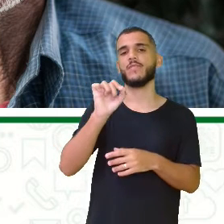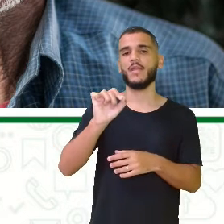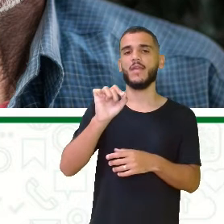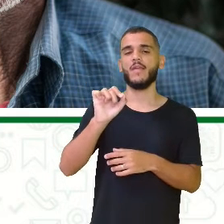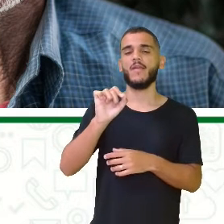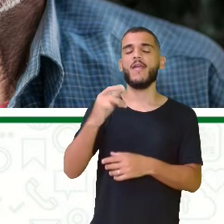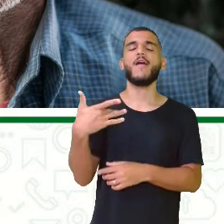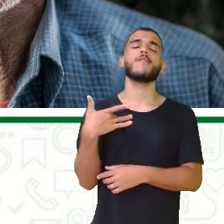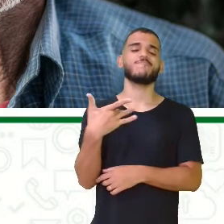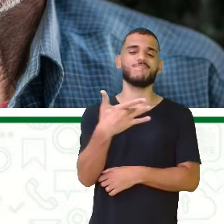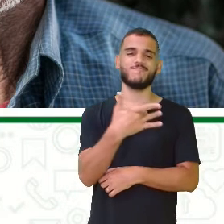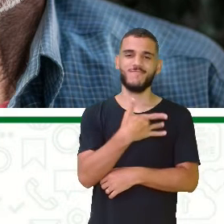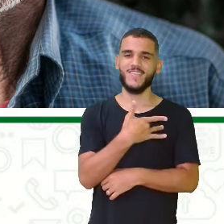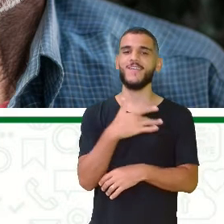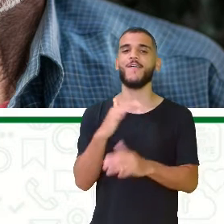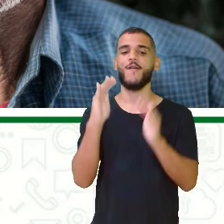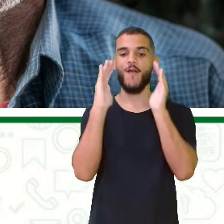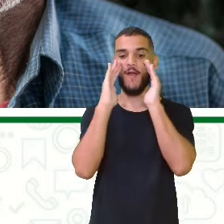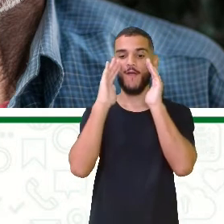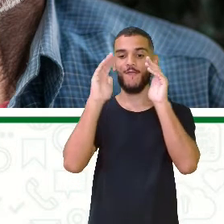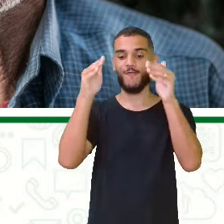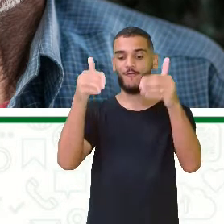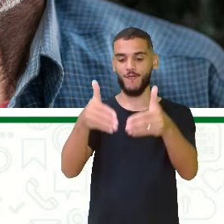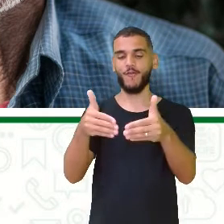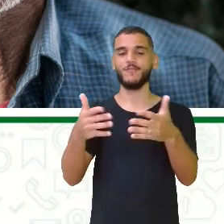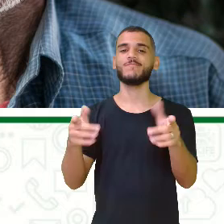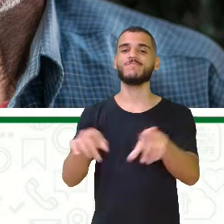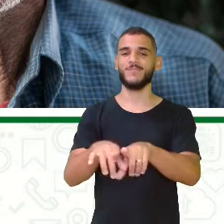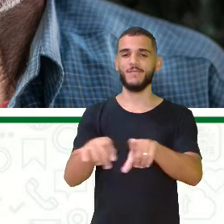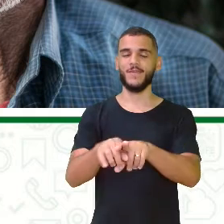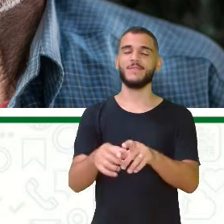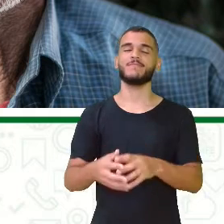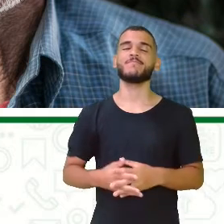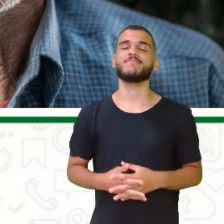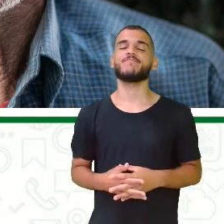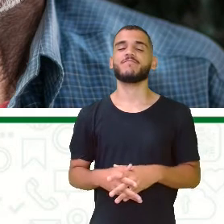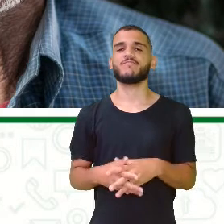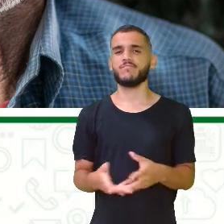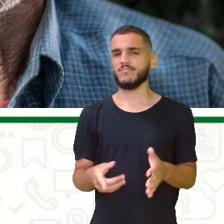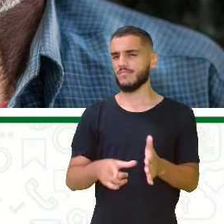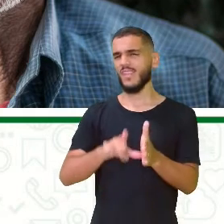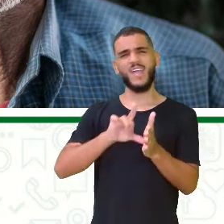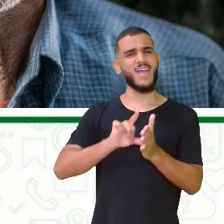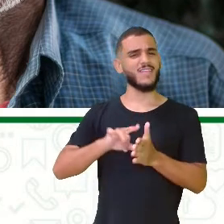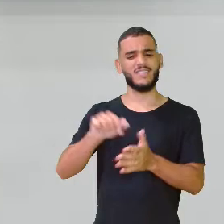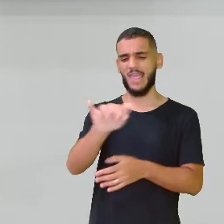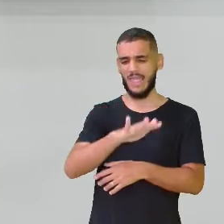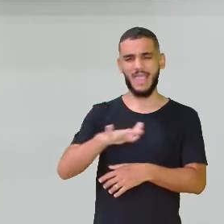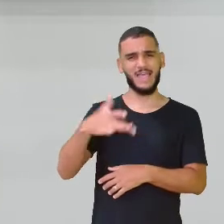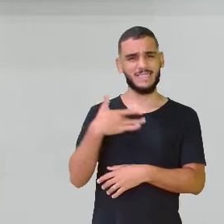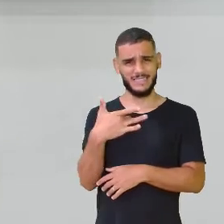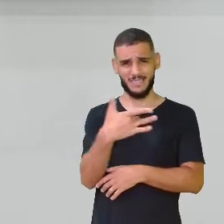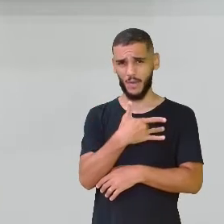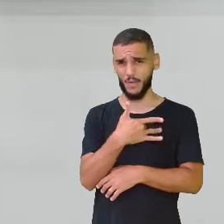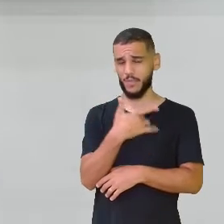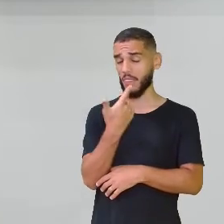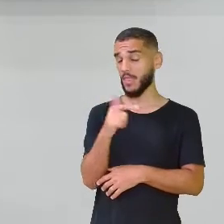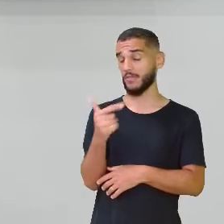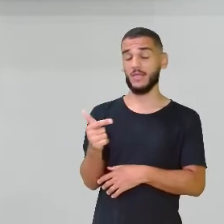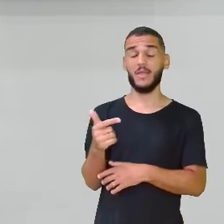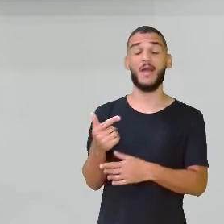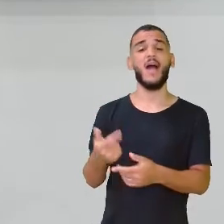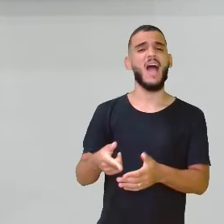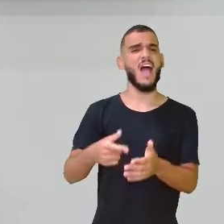maior qualidade de vida. Pois é, outra coisa que não acontecia antigamente, que era a